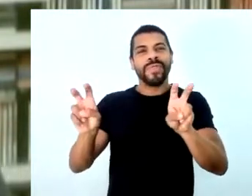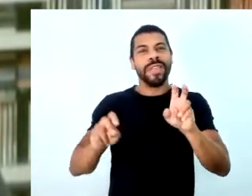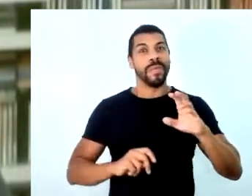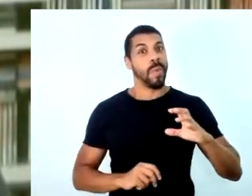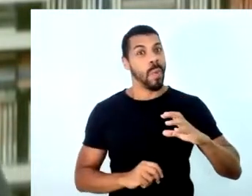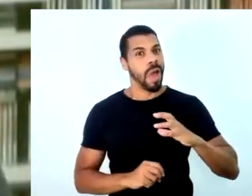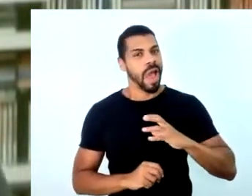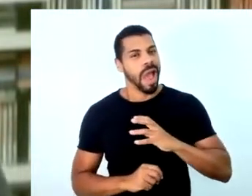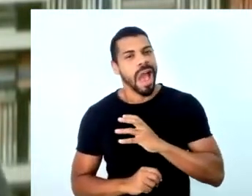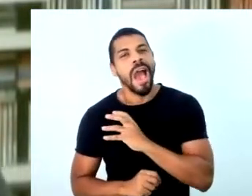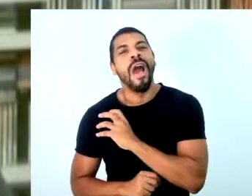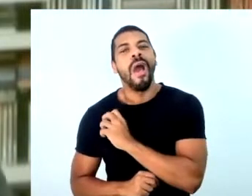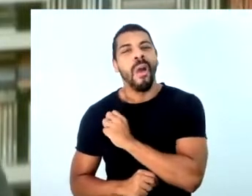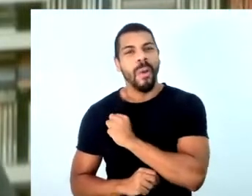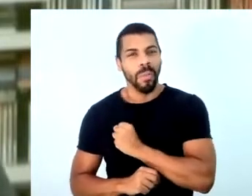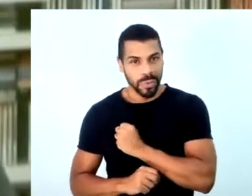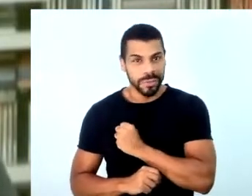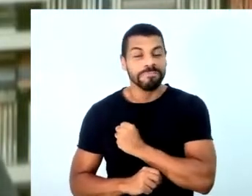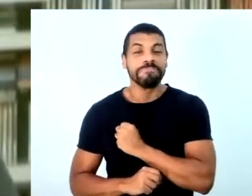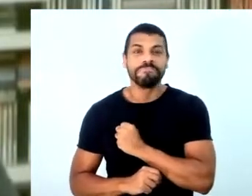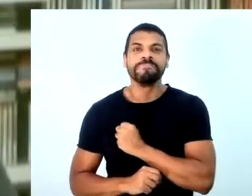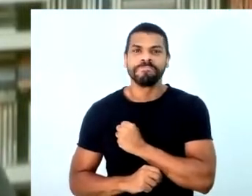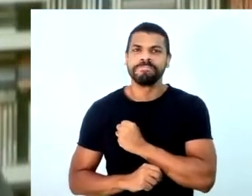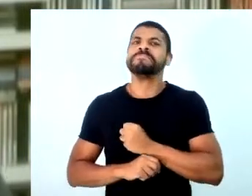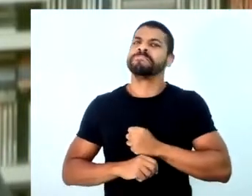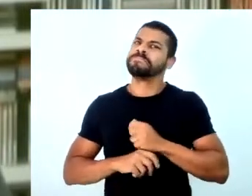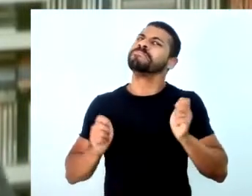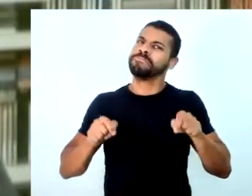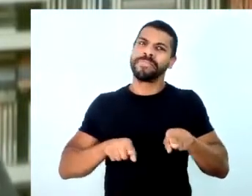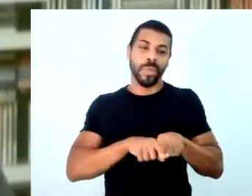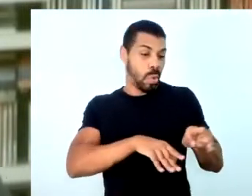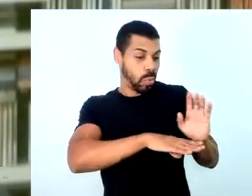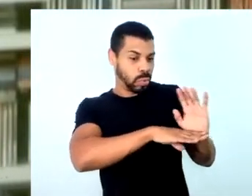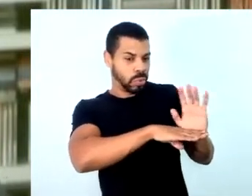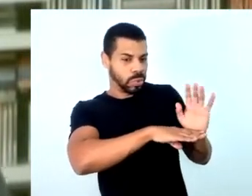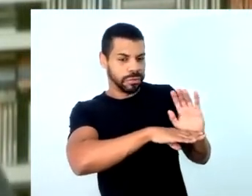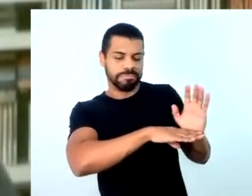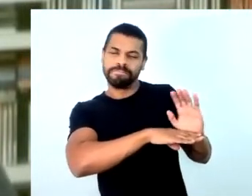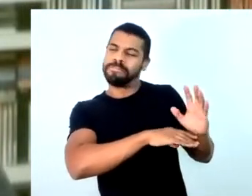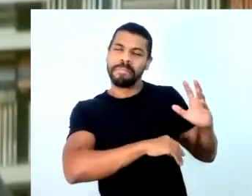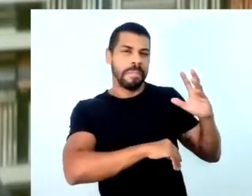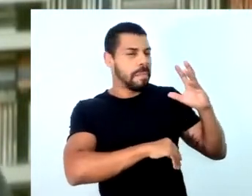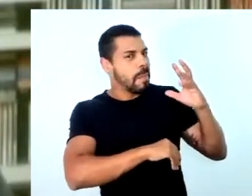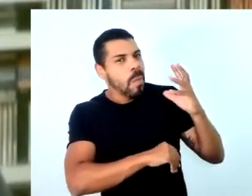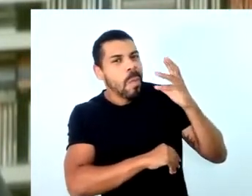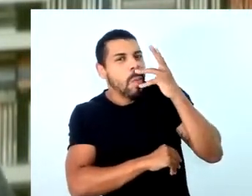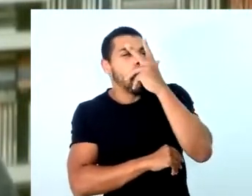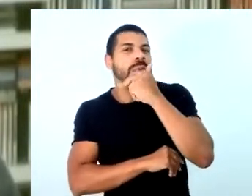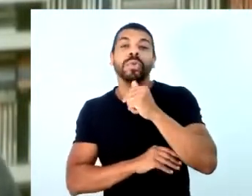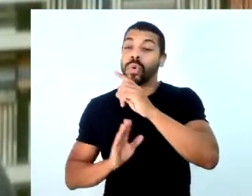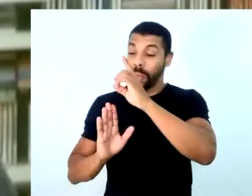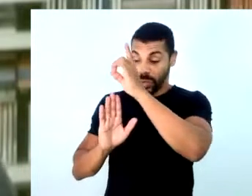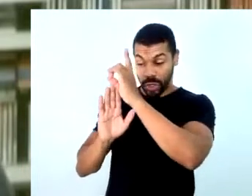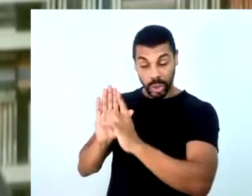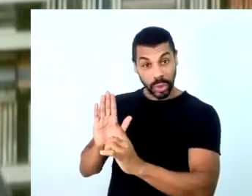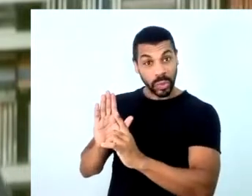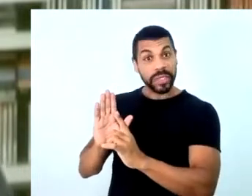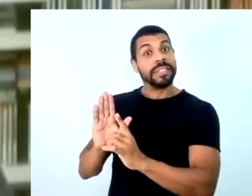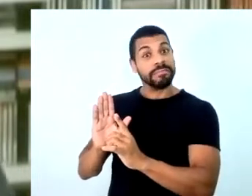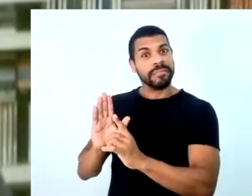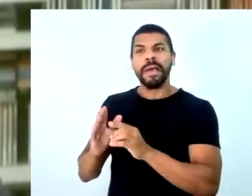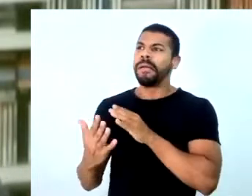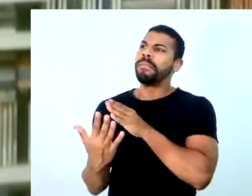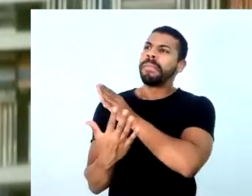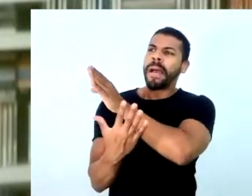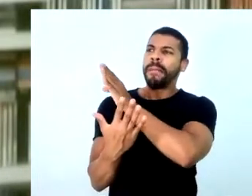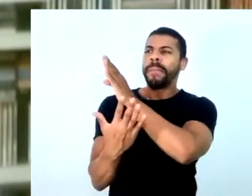né? Atuação pelo amor, projetos muito lindos. Aliás, está com um filme, um novo longa dela também, como